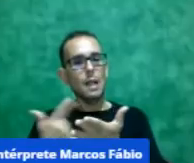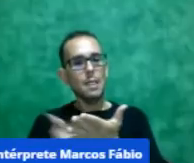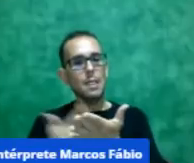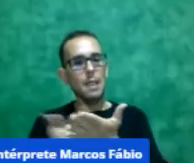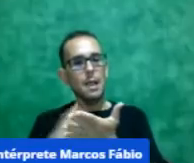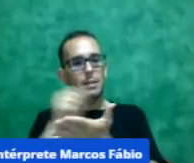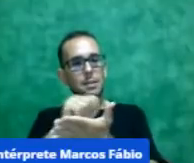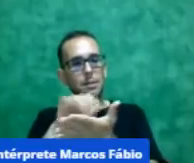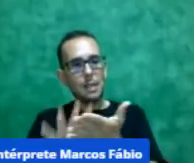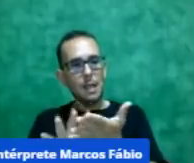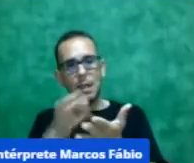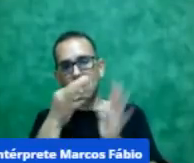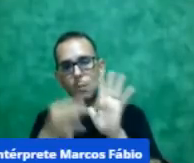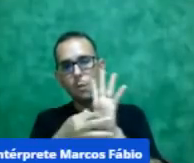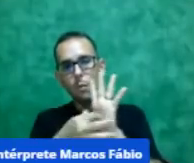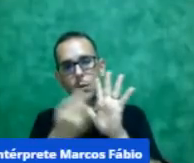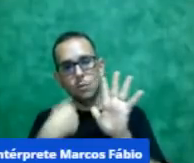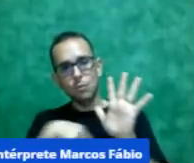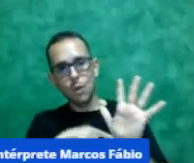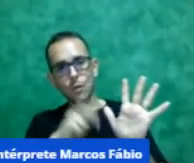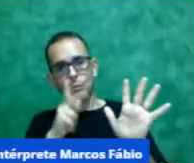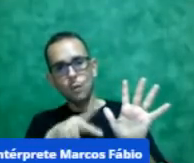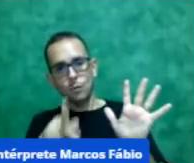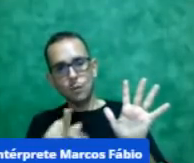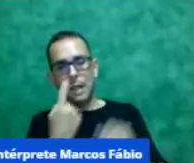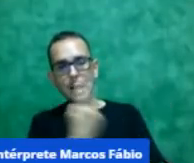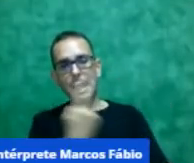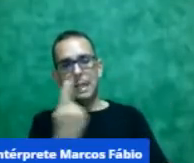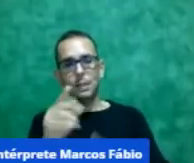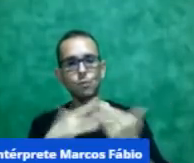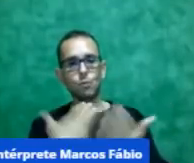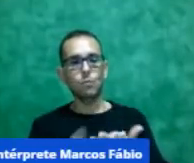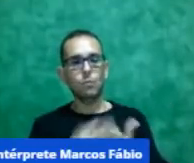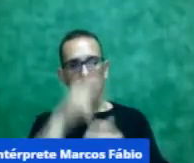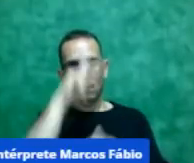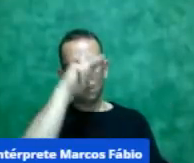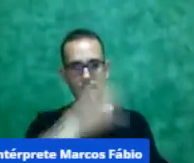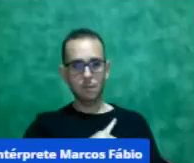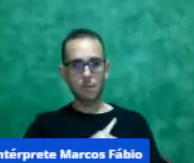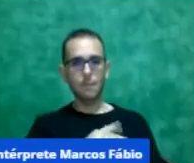atividades, né? Eram propostos por nós, professores, cada escola tinha sua autonomia.